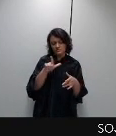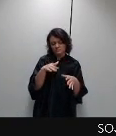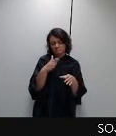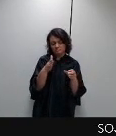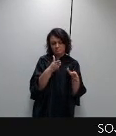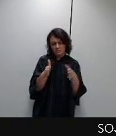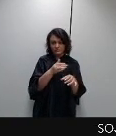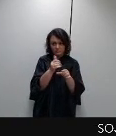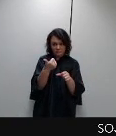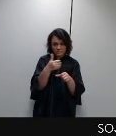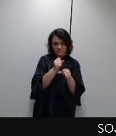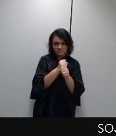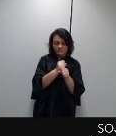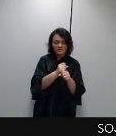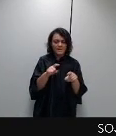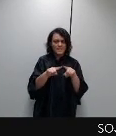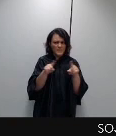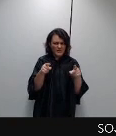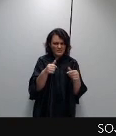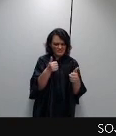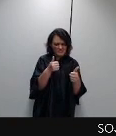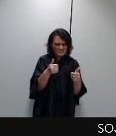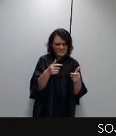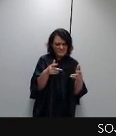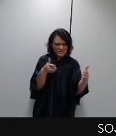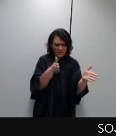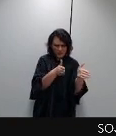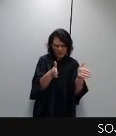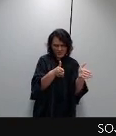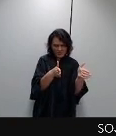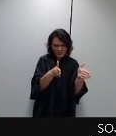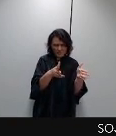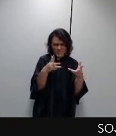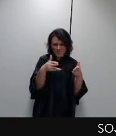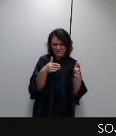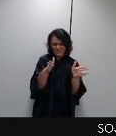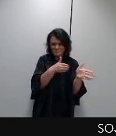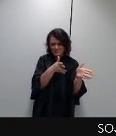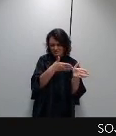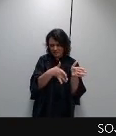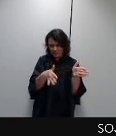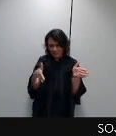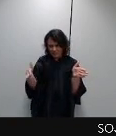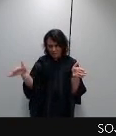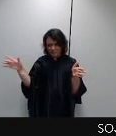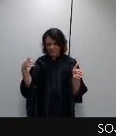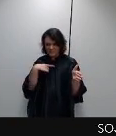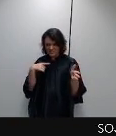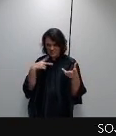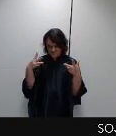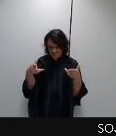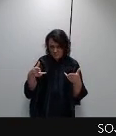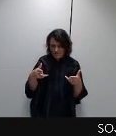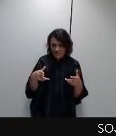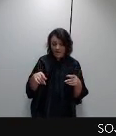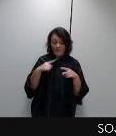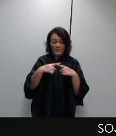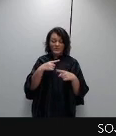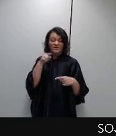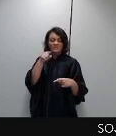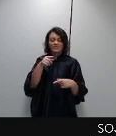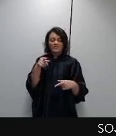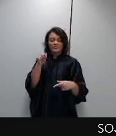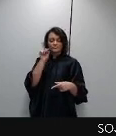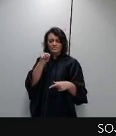alcançou não aqueles prazos que estavam em curso você lista tá trazendo a posição no sentido de que não